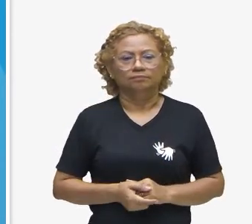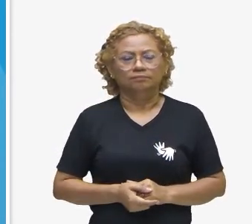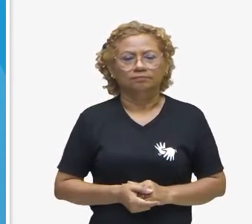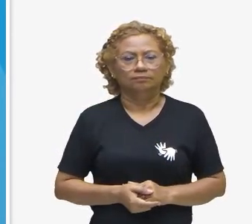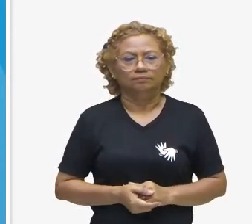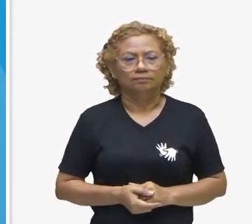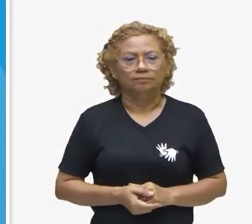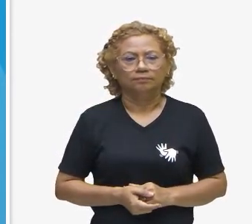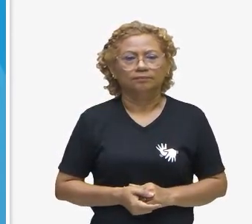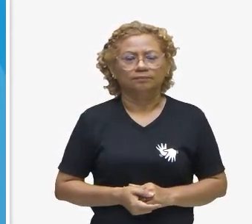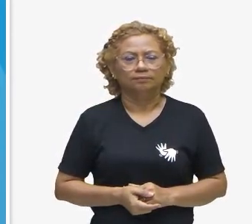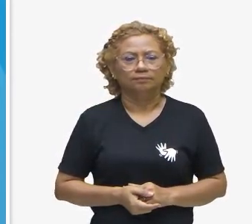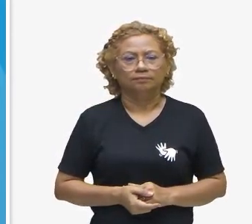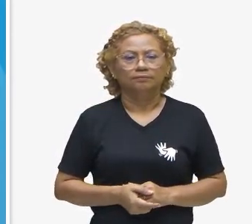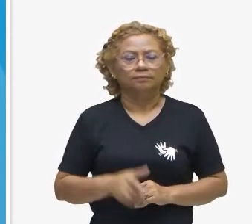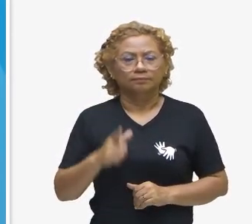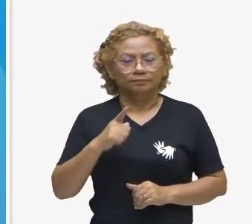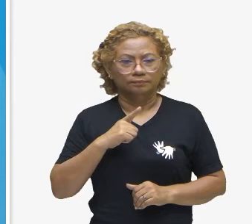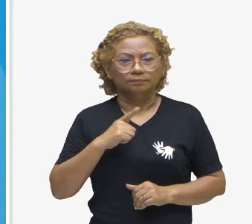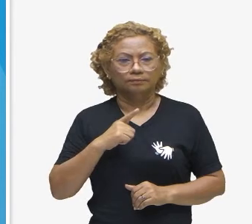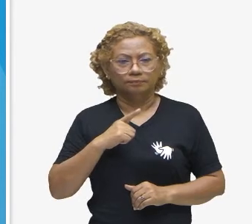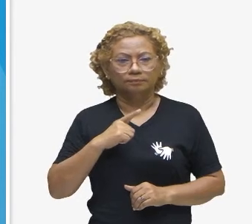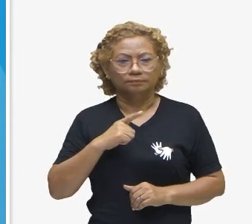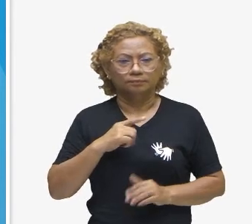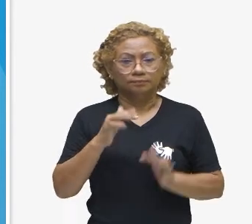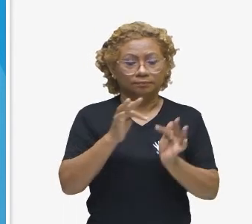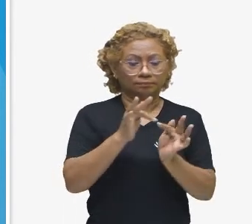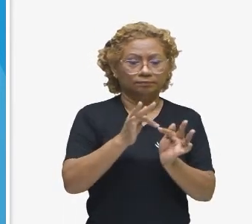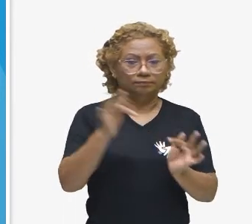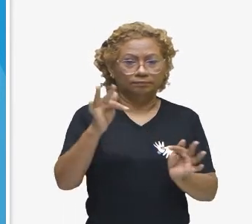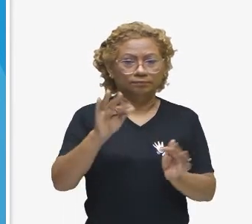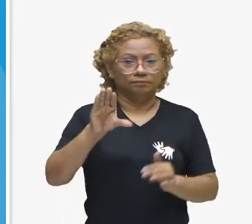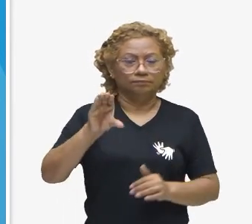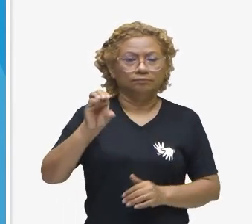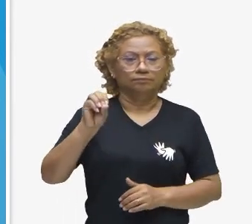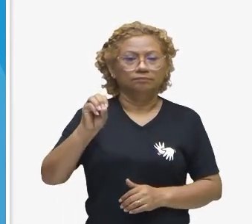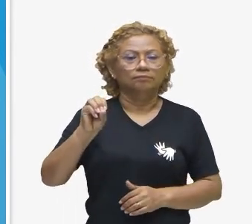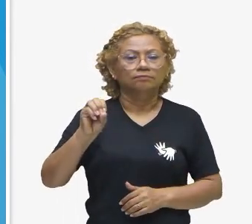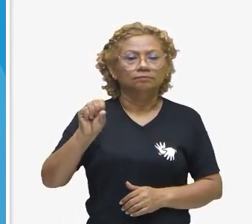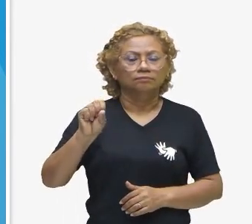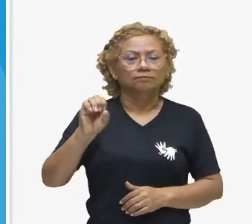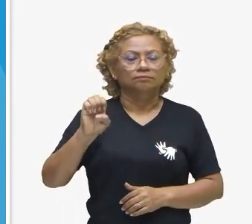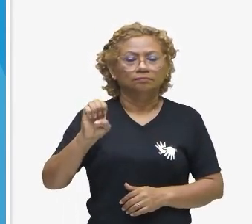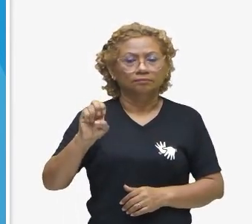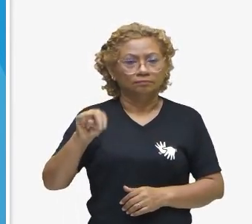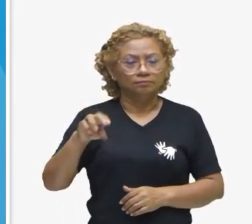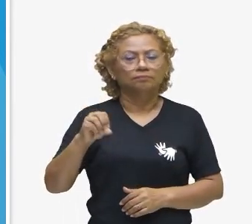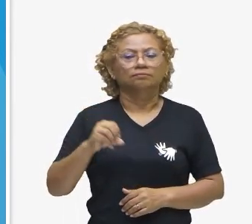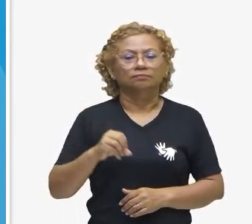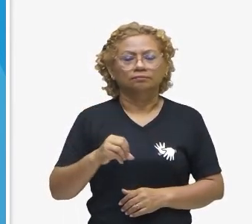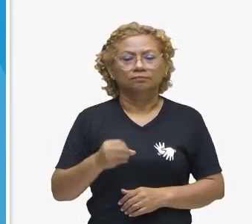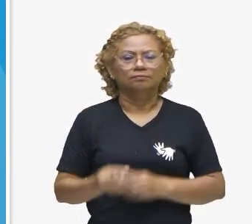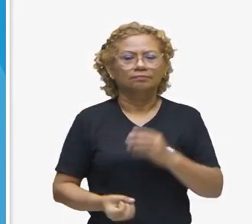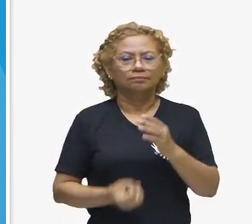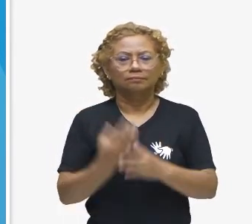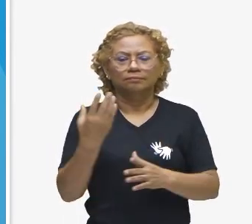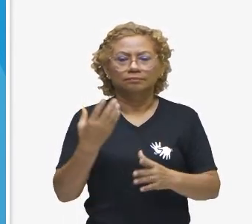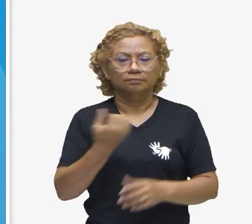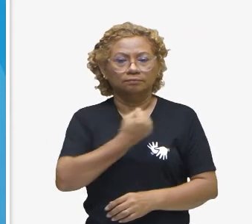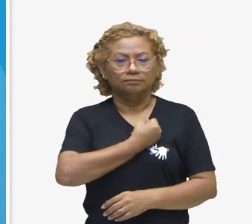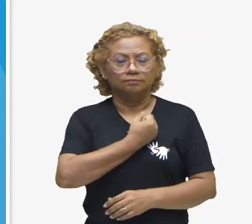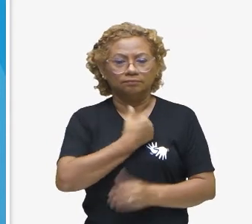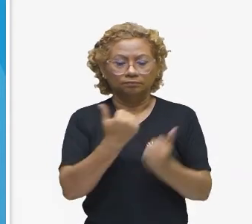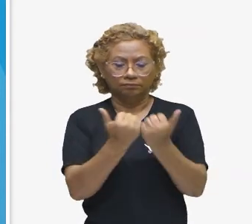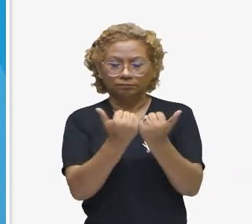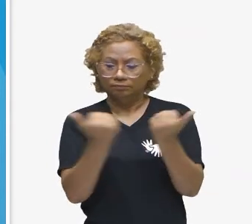A gente tem que o domínio da função cosseno é formado por todos os números reais. Isto é, f